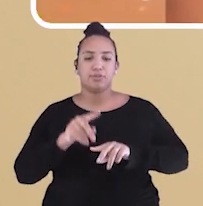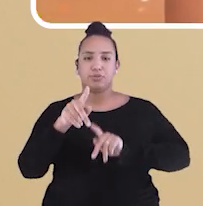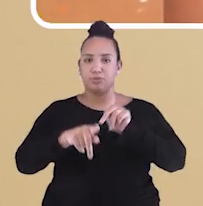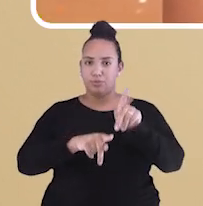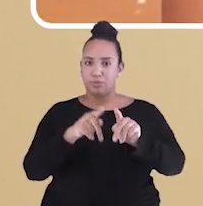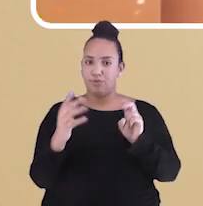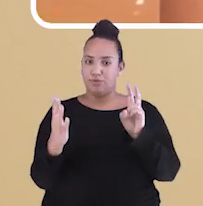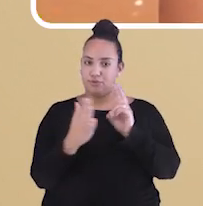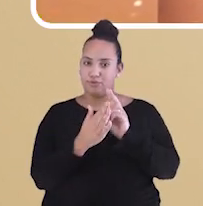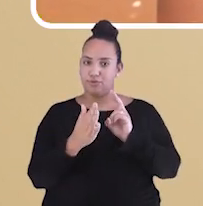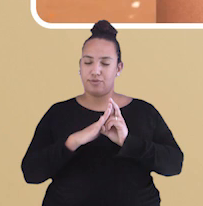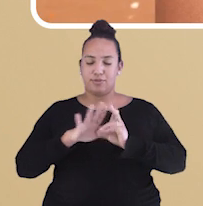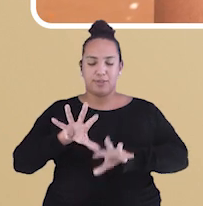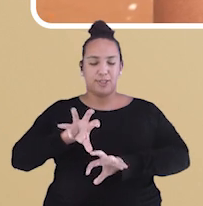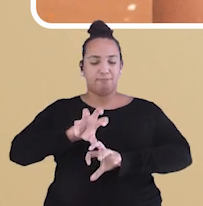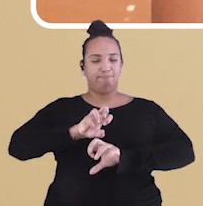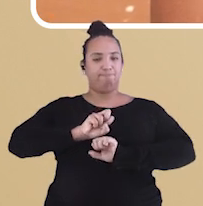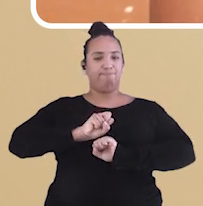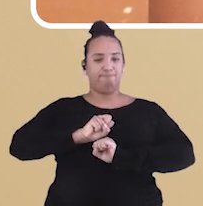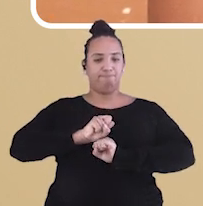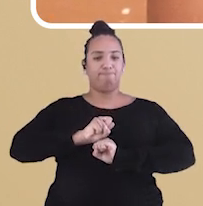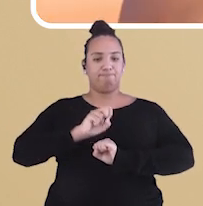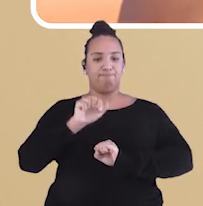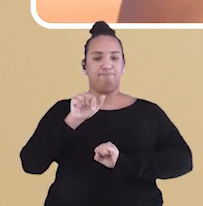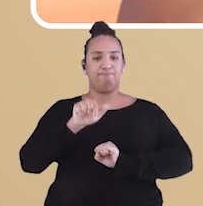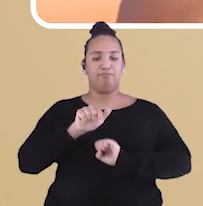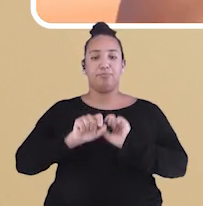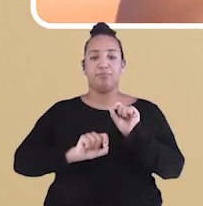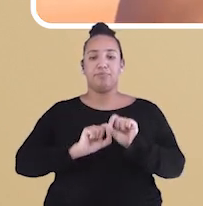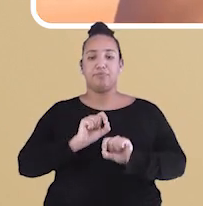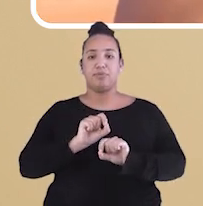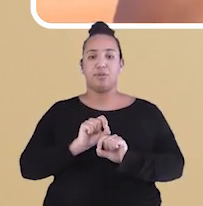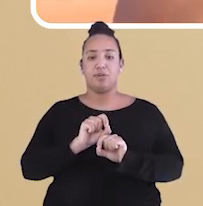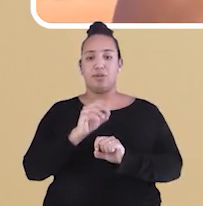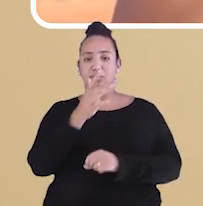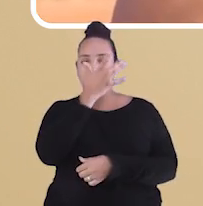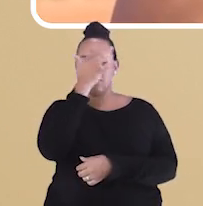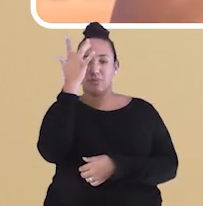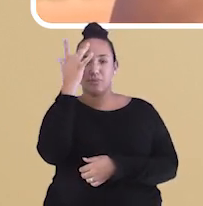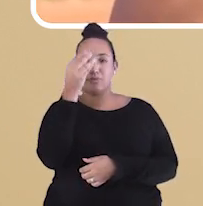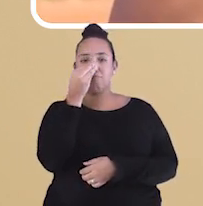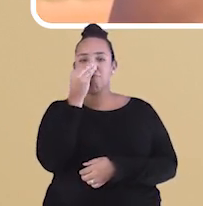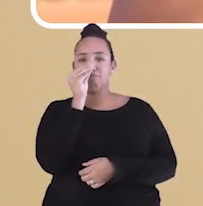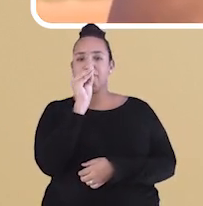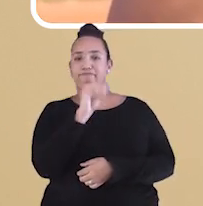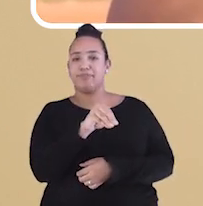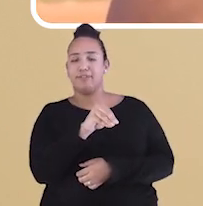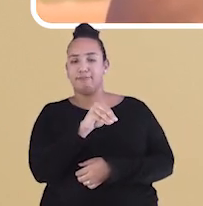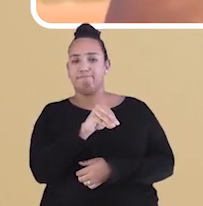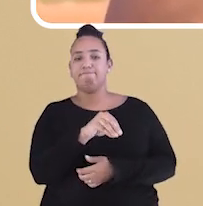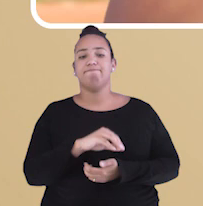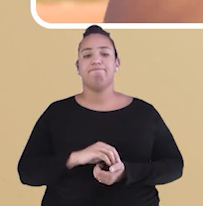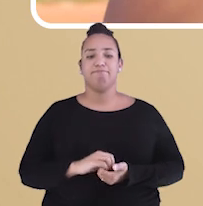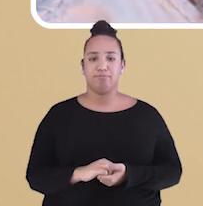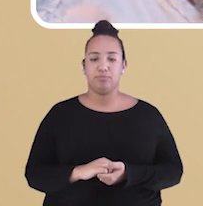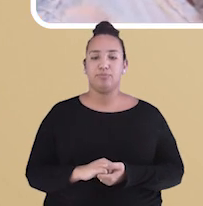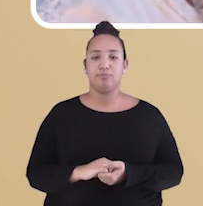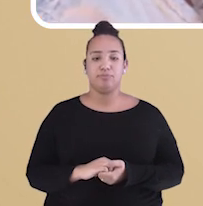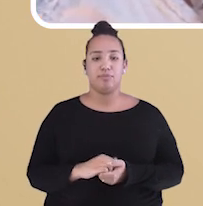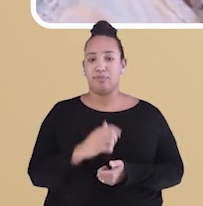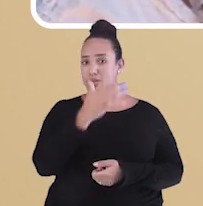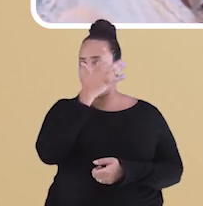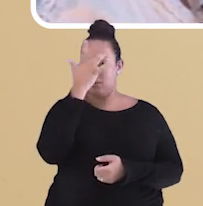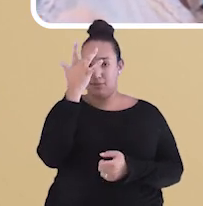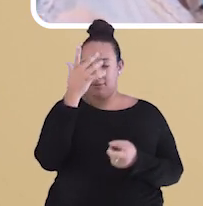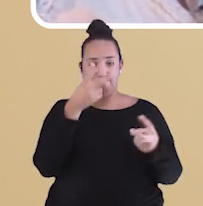povos indígenas carregam consigo, isso tem sido muito desprezado tem sido muito mal compreendido